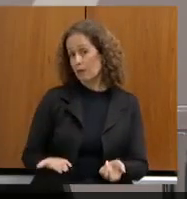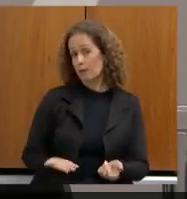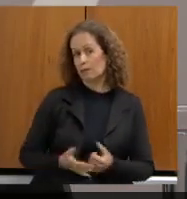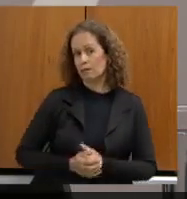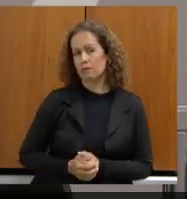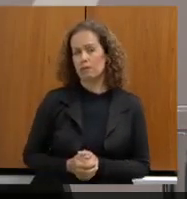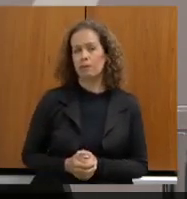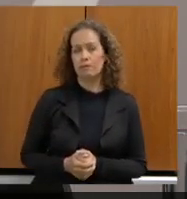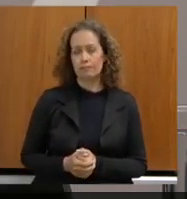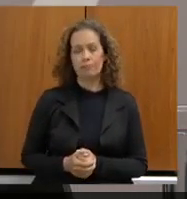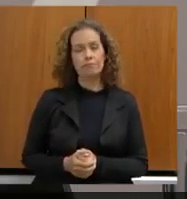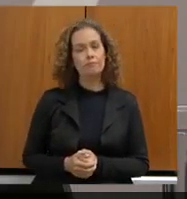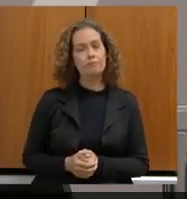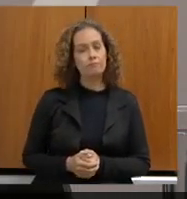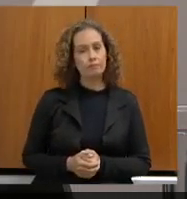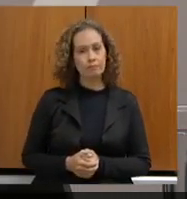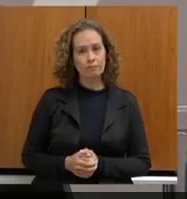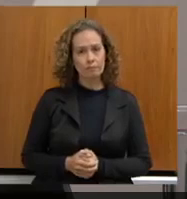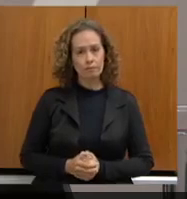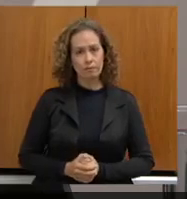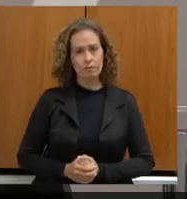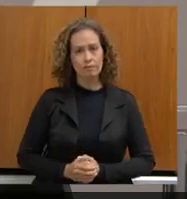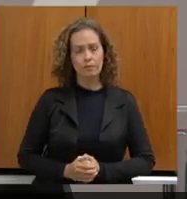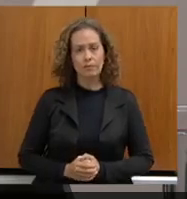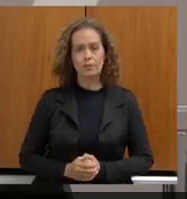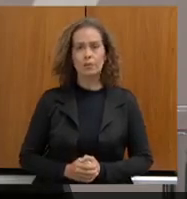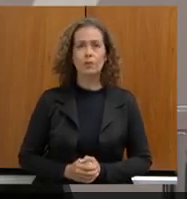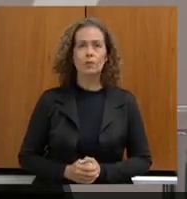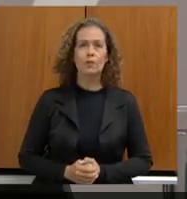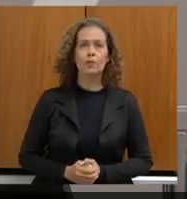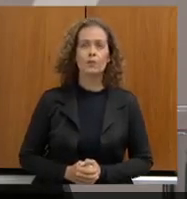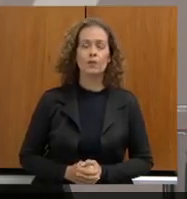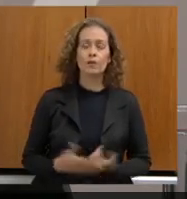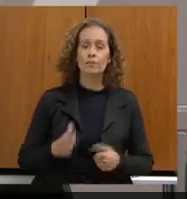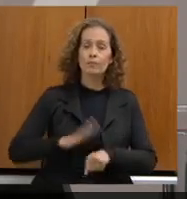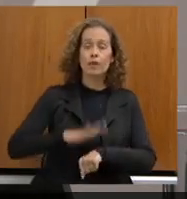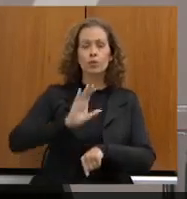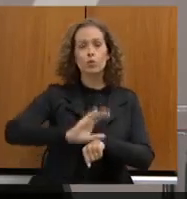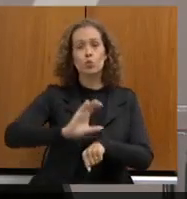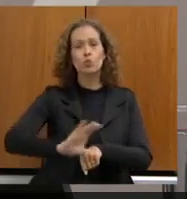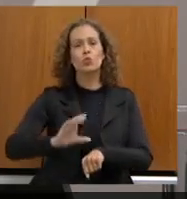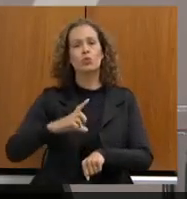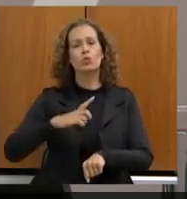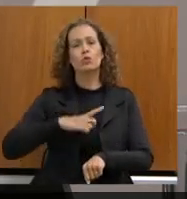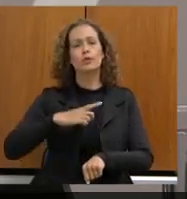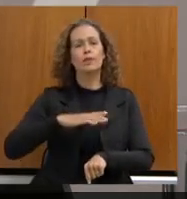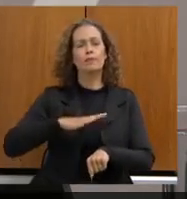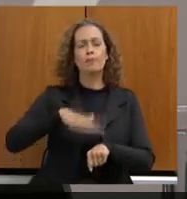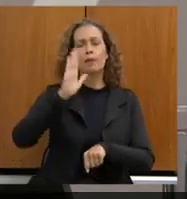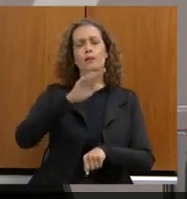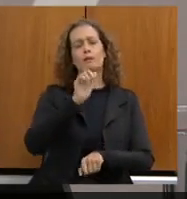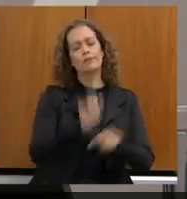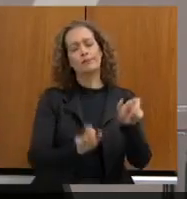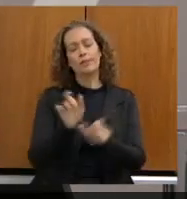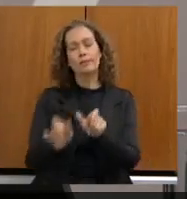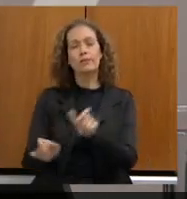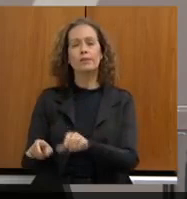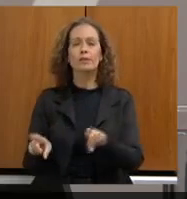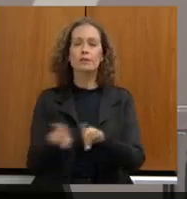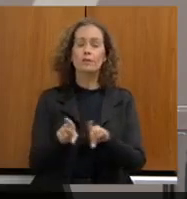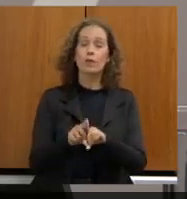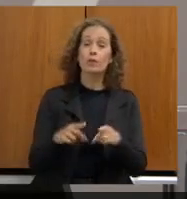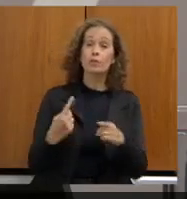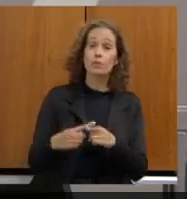e de fazer mais concurso de ter mais gente que realmente a situação